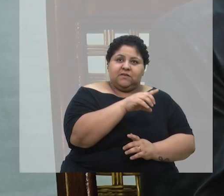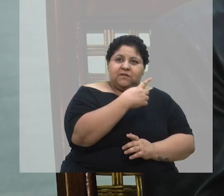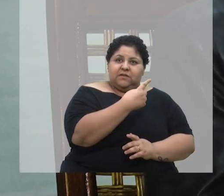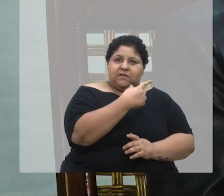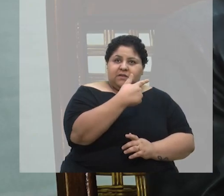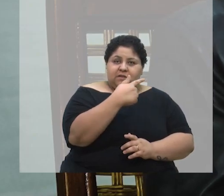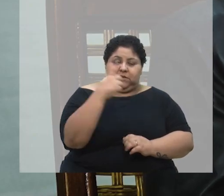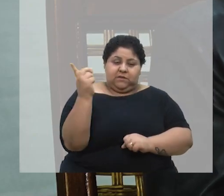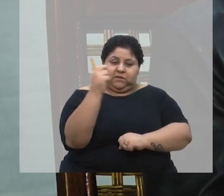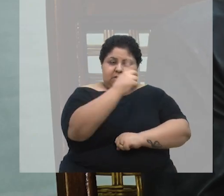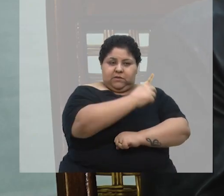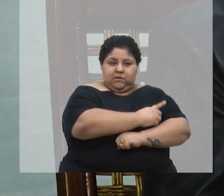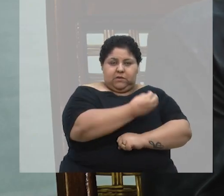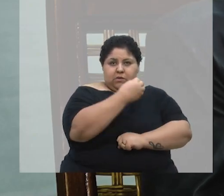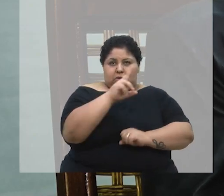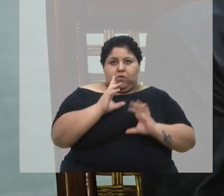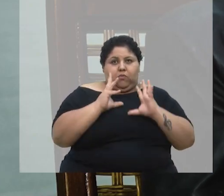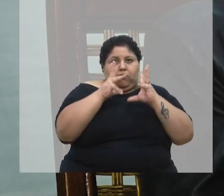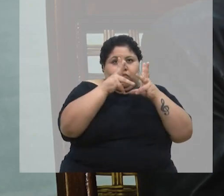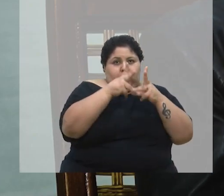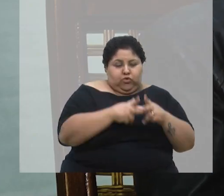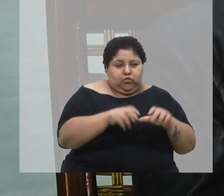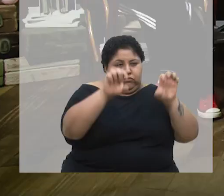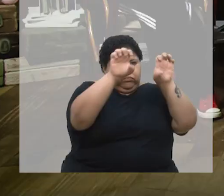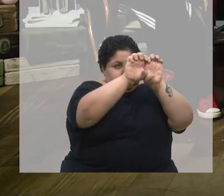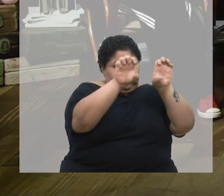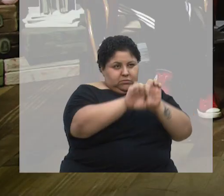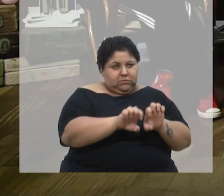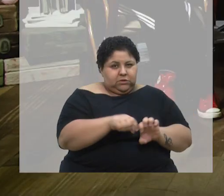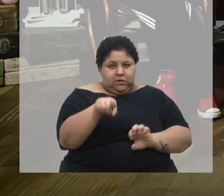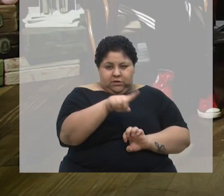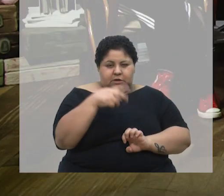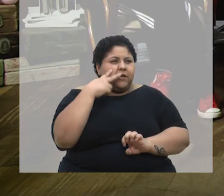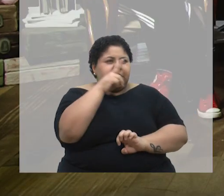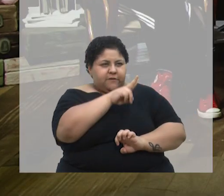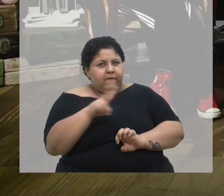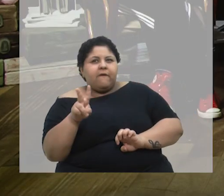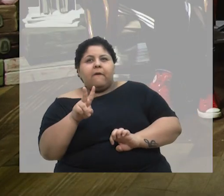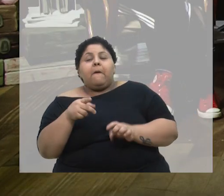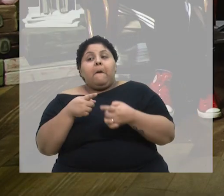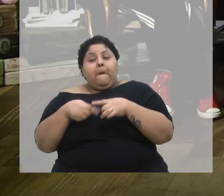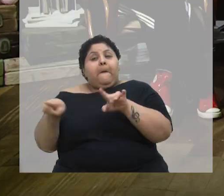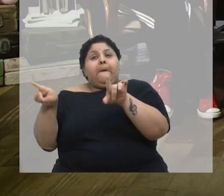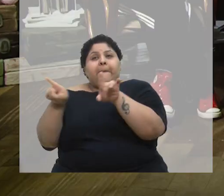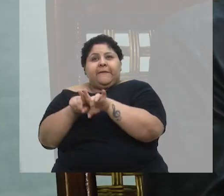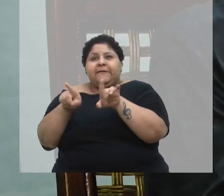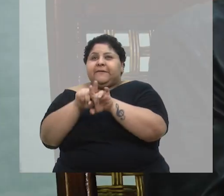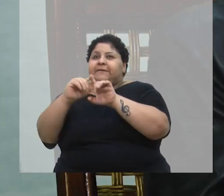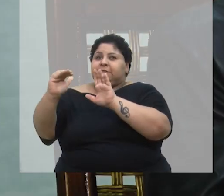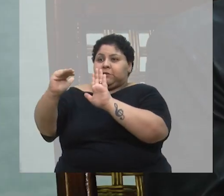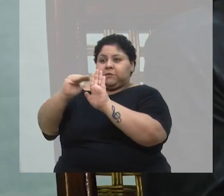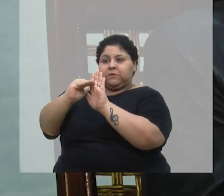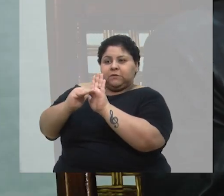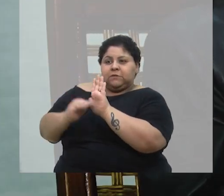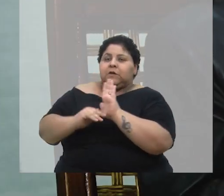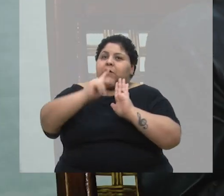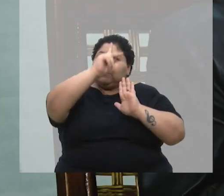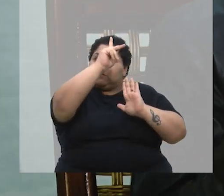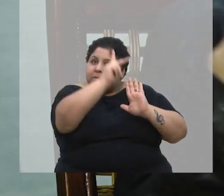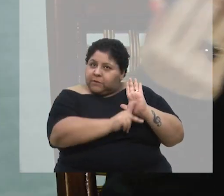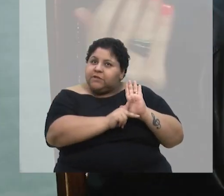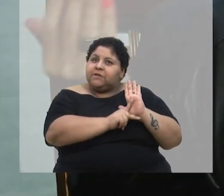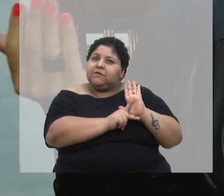só pelos 17 dias e por toda essa grande estrutura que a gente vê aqui, mas também por programas